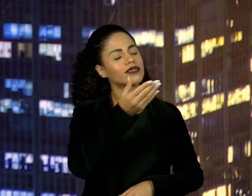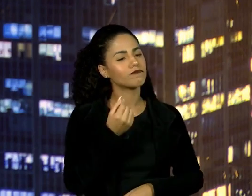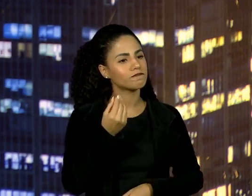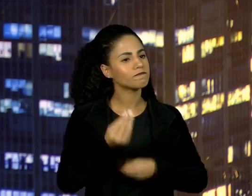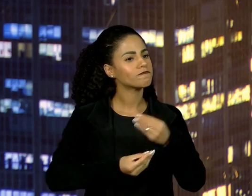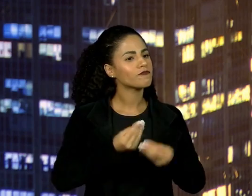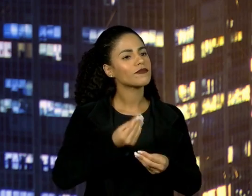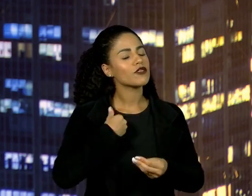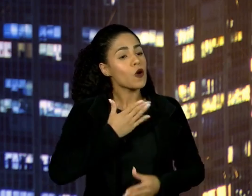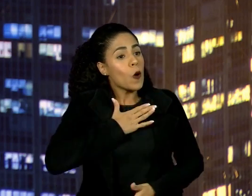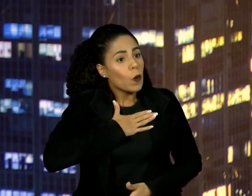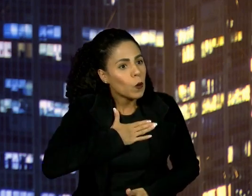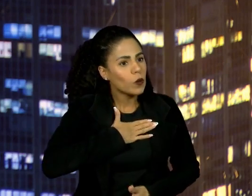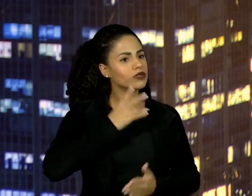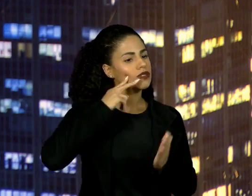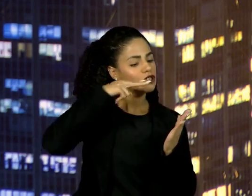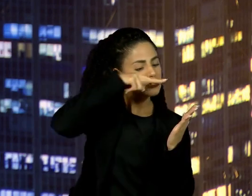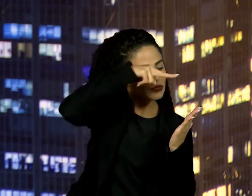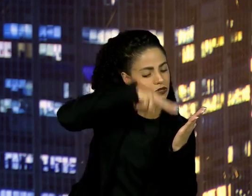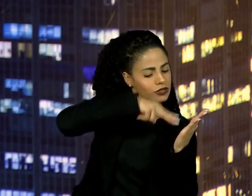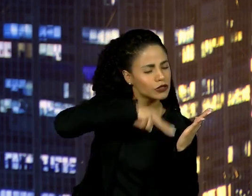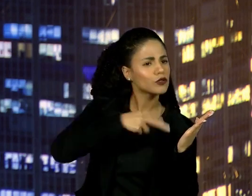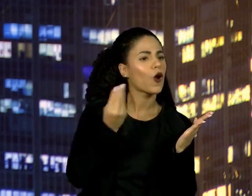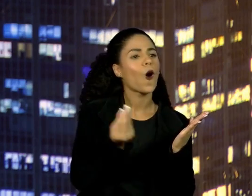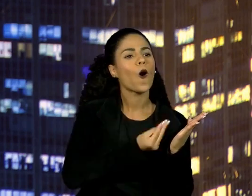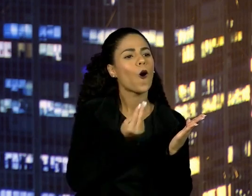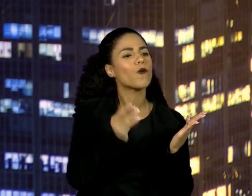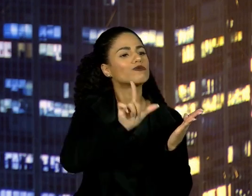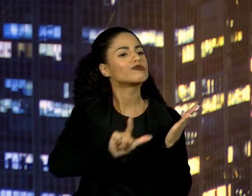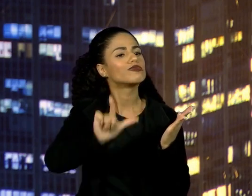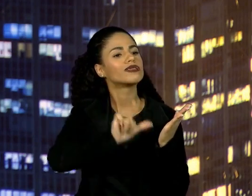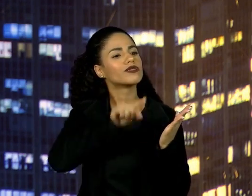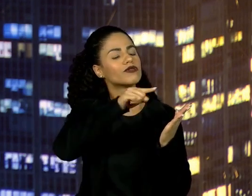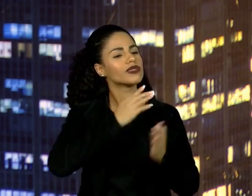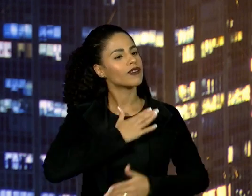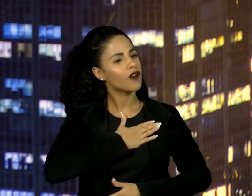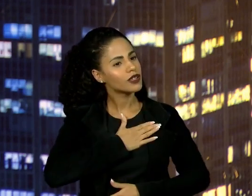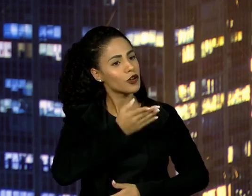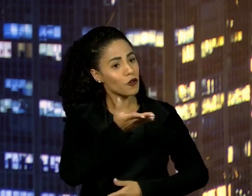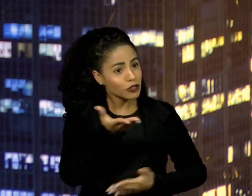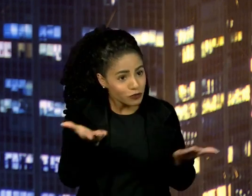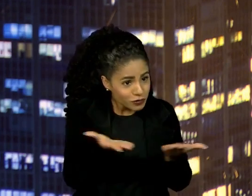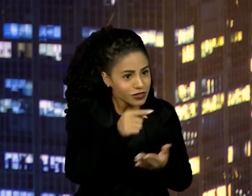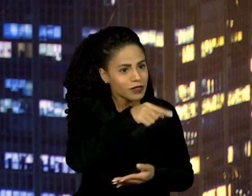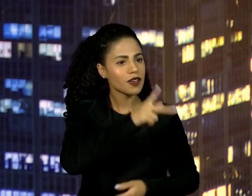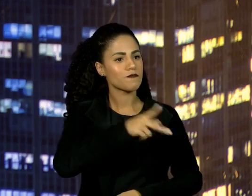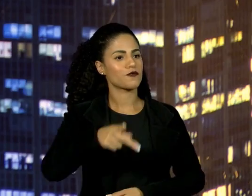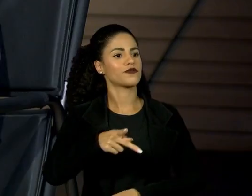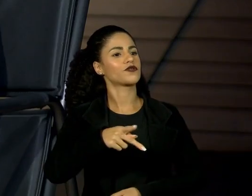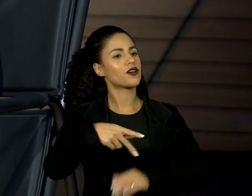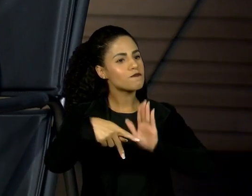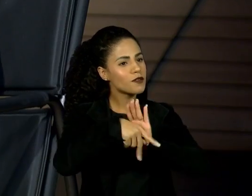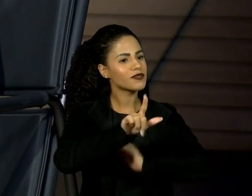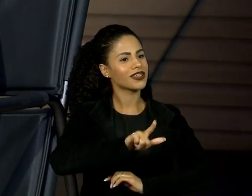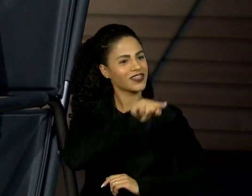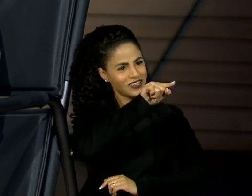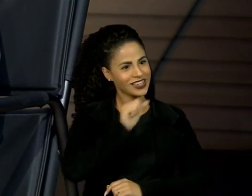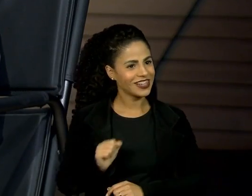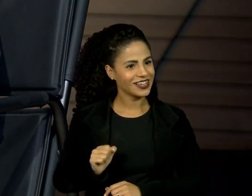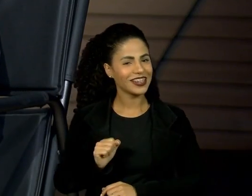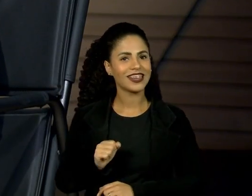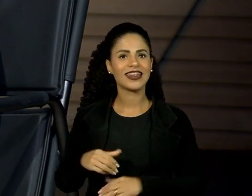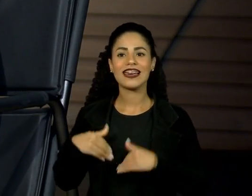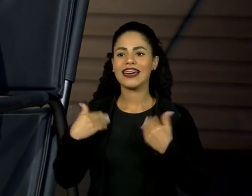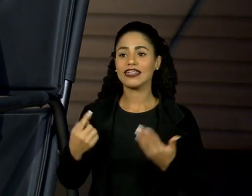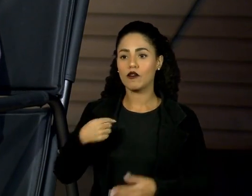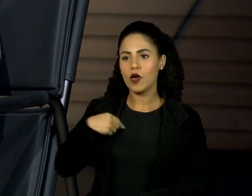que nasceu essa sua paixão pela literatura que te transformou, inclusive, em professora de literatura? Olha, eu fui